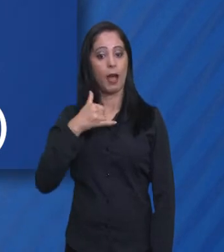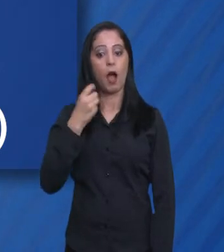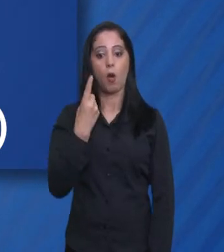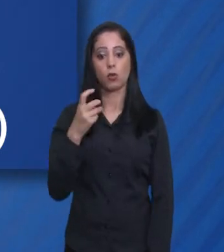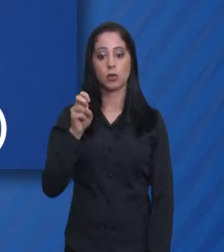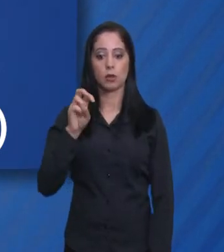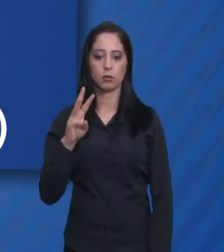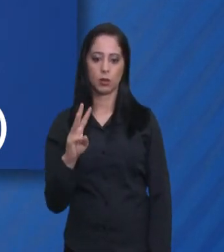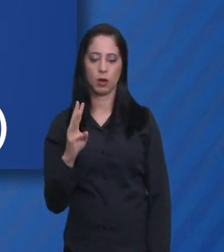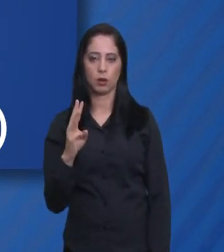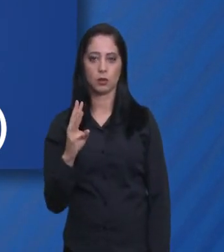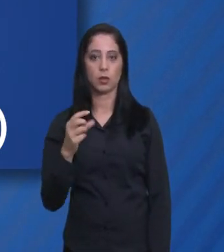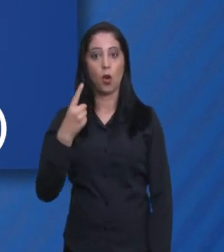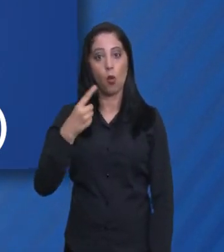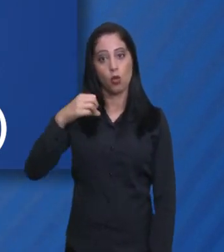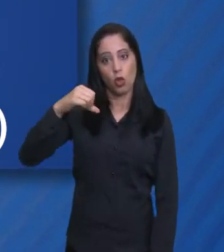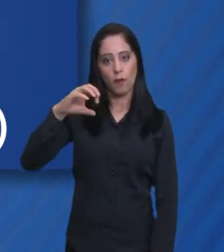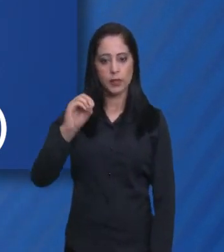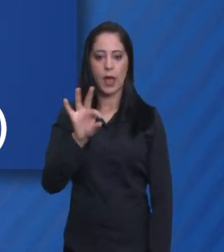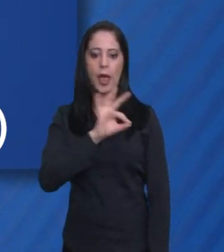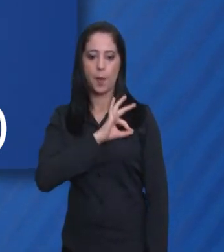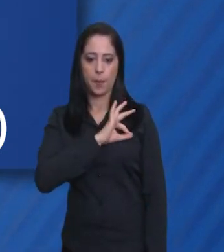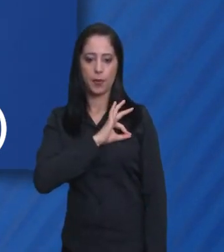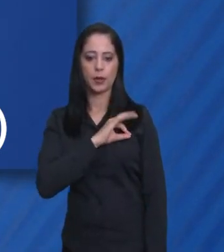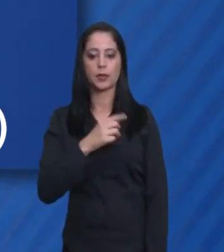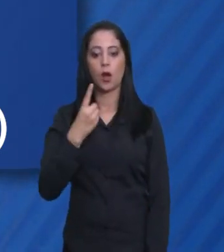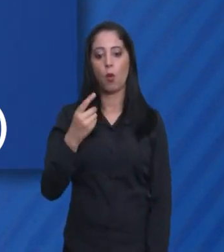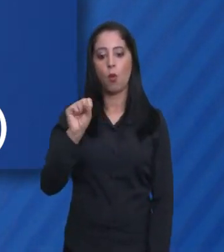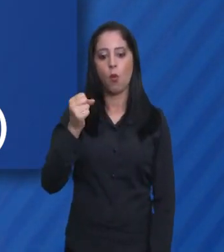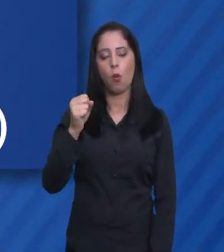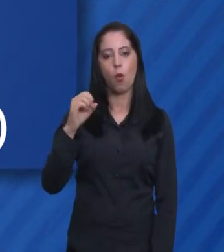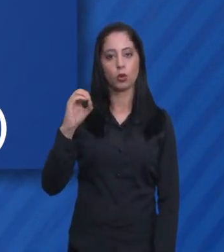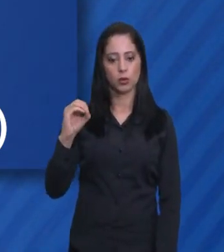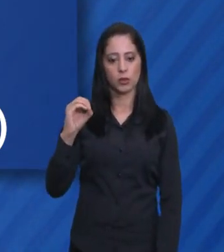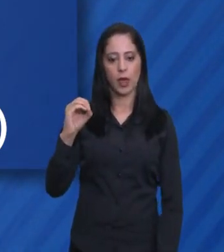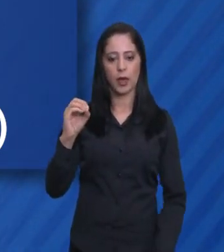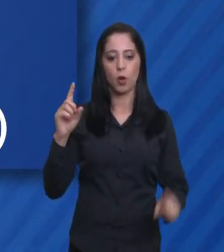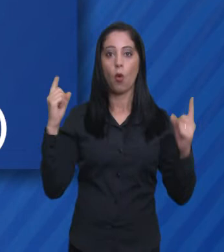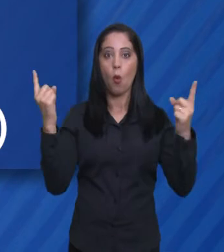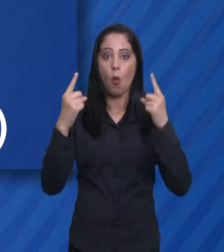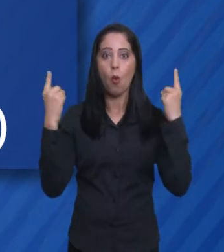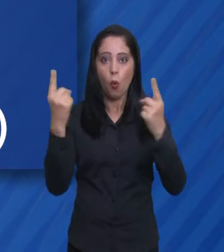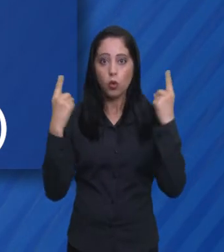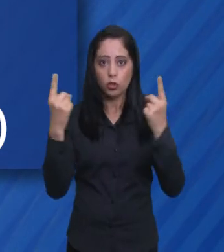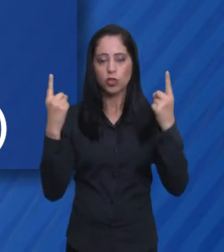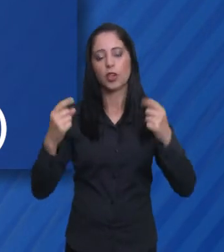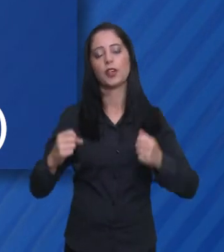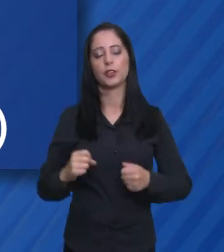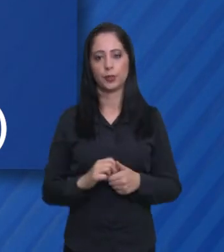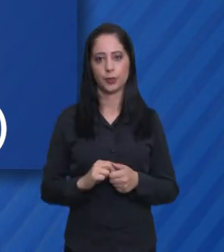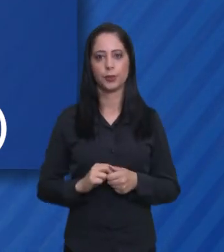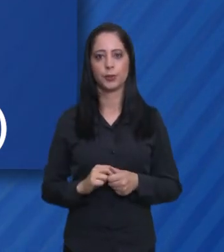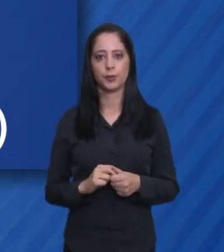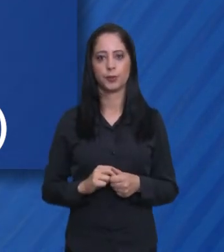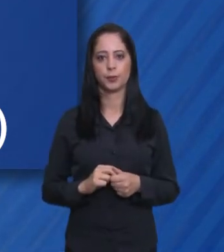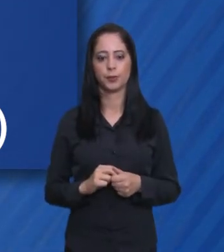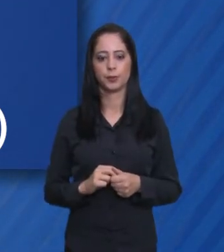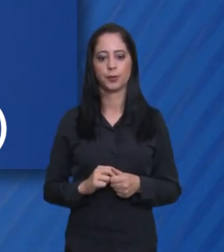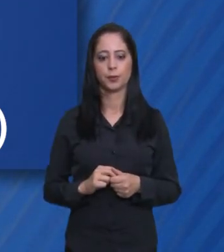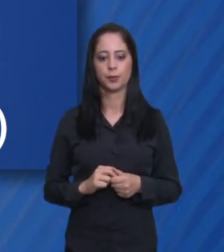e 153 da Guarda Civil 190 da polícia militar e 180